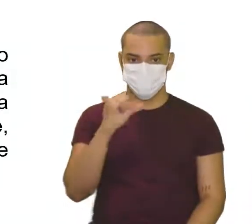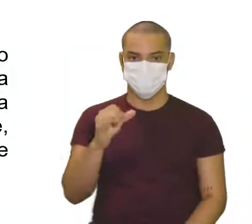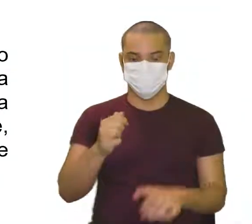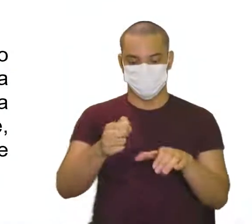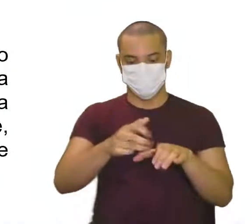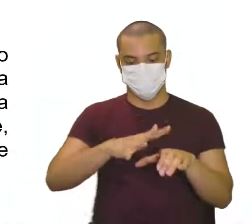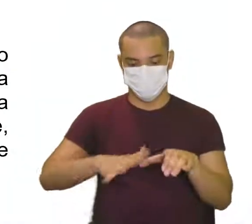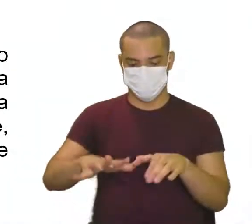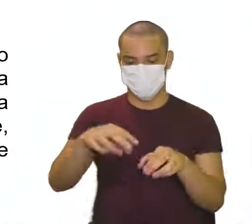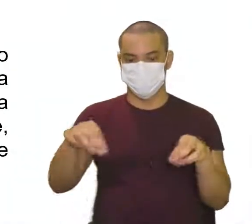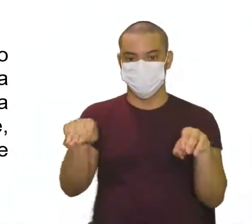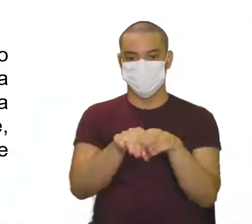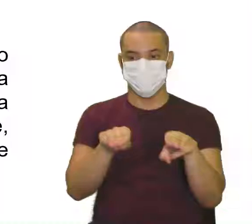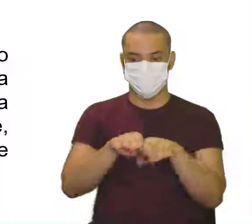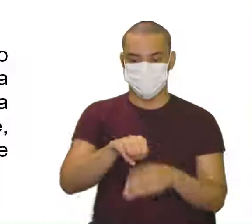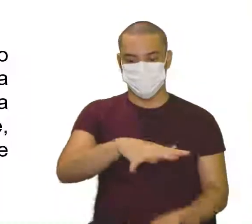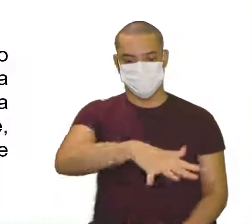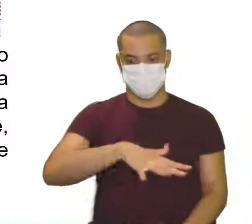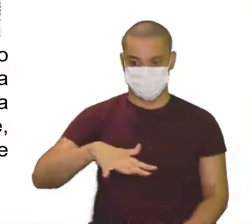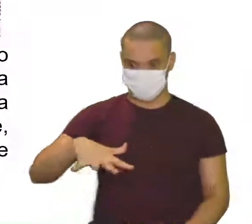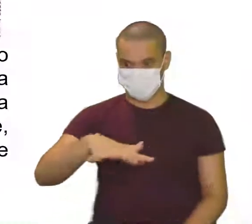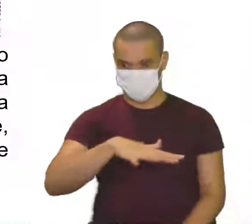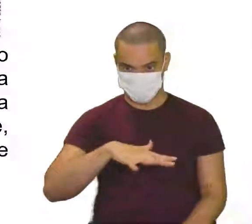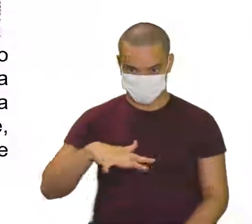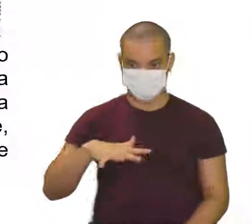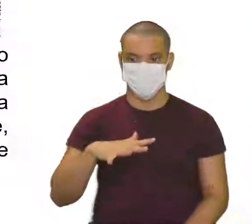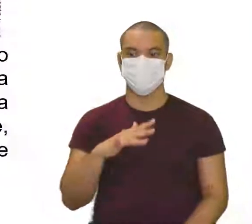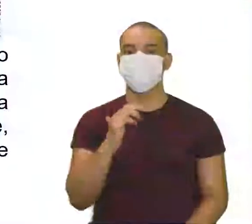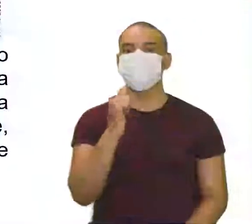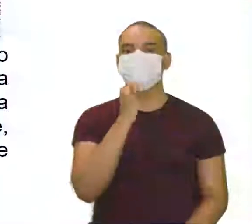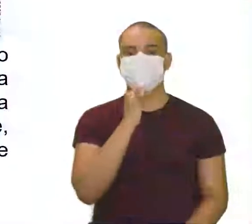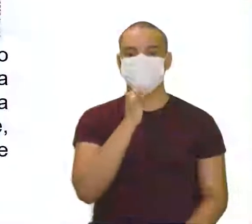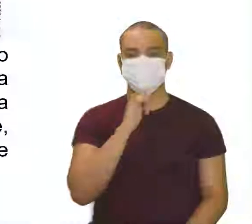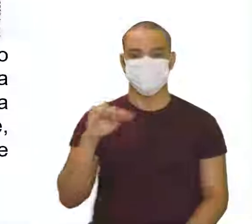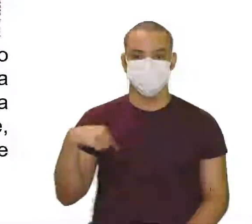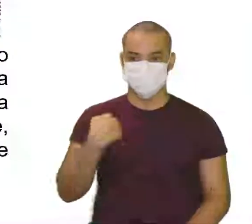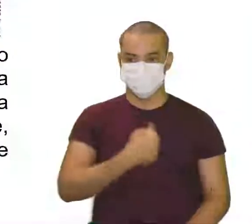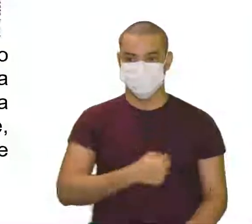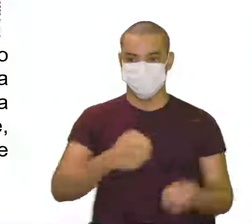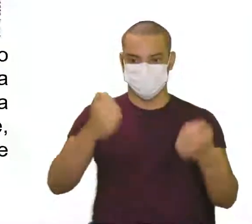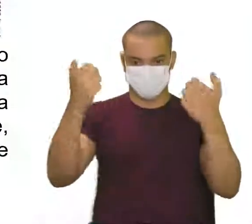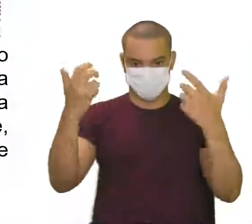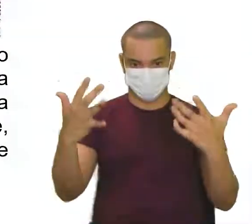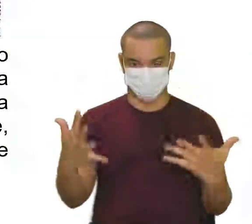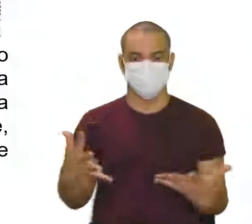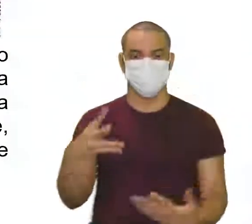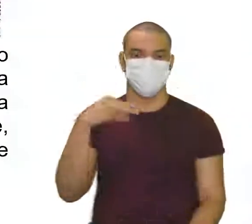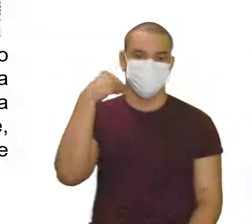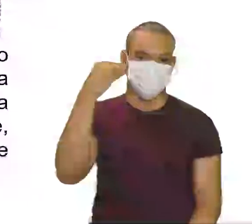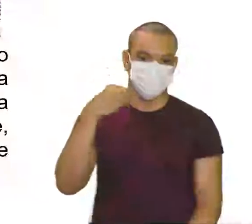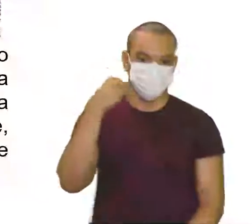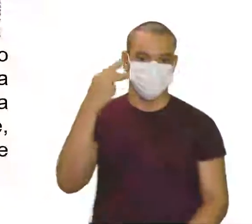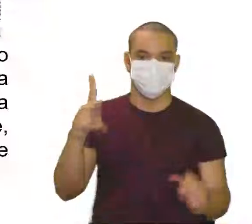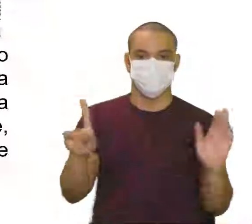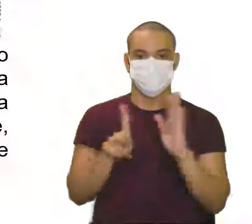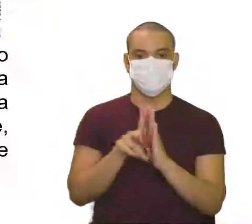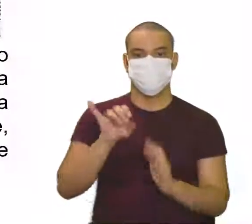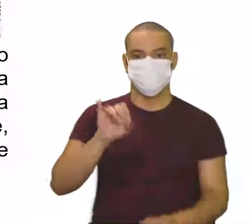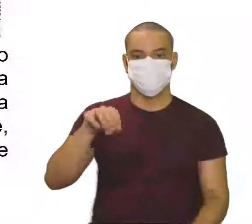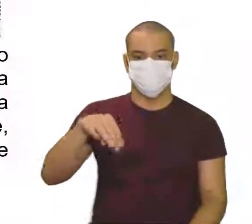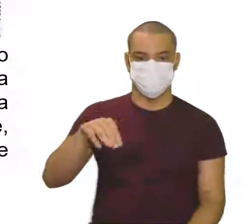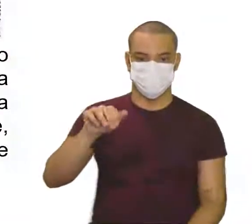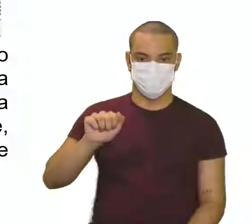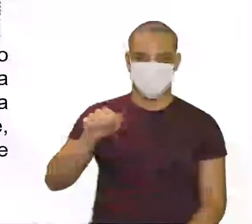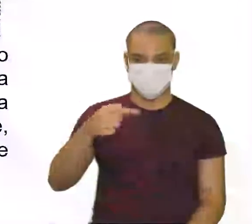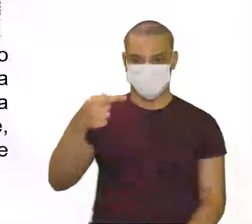determinado espaço. Ok? E aqui, para exemplificar, nós falamos daquela experiência do ímã de barra